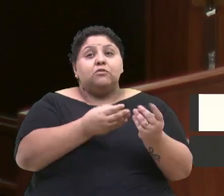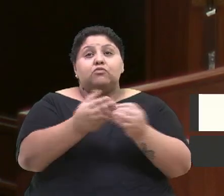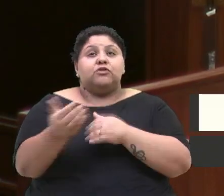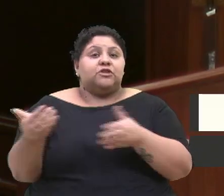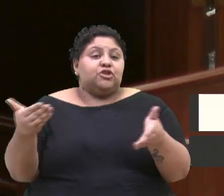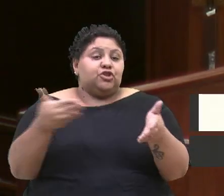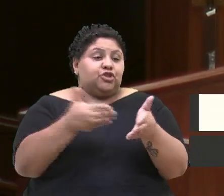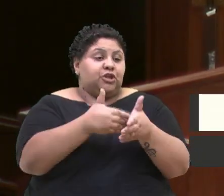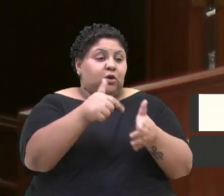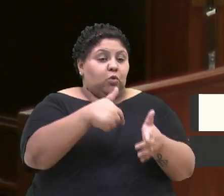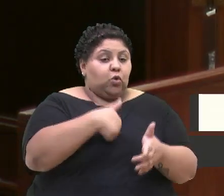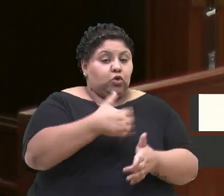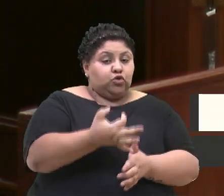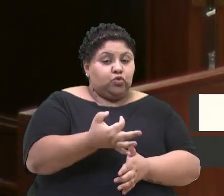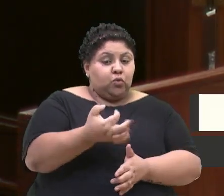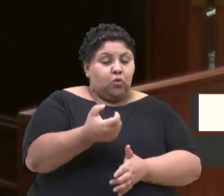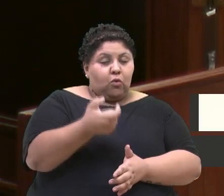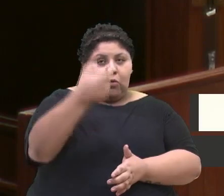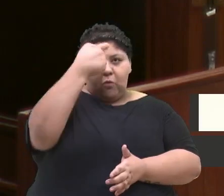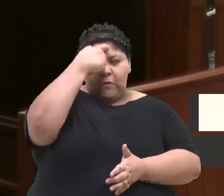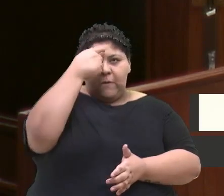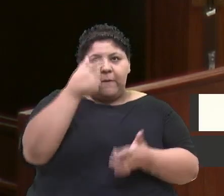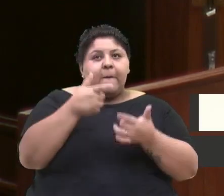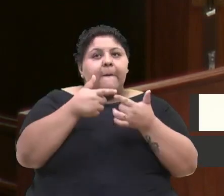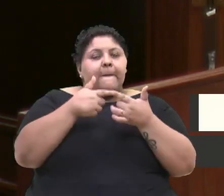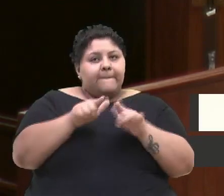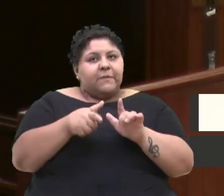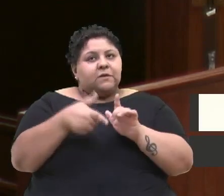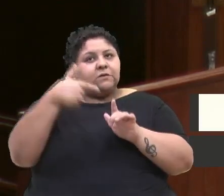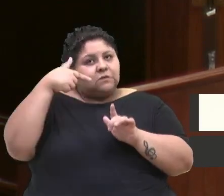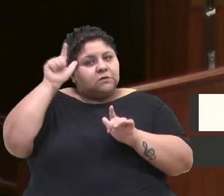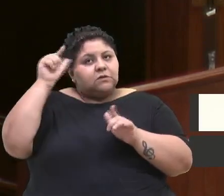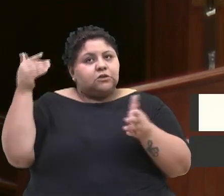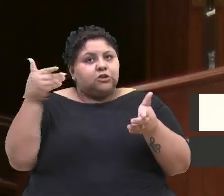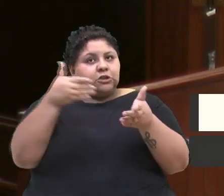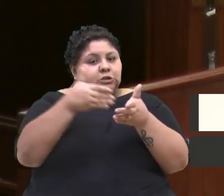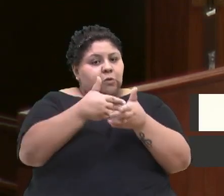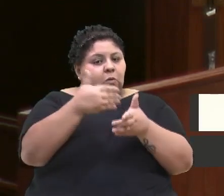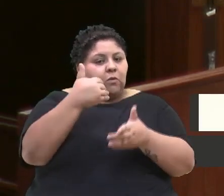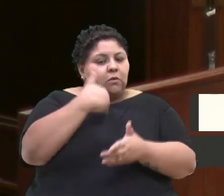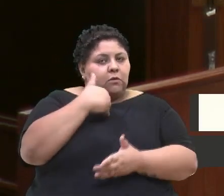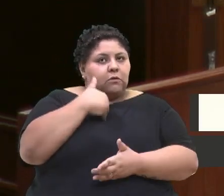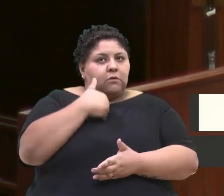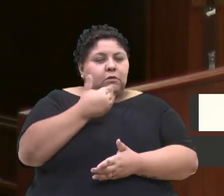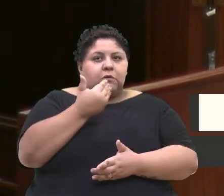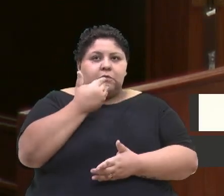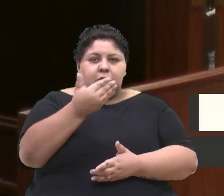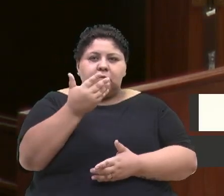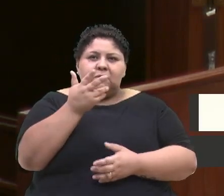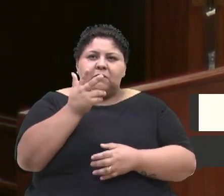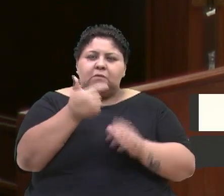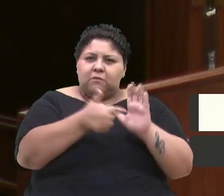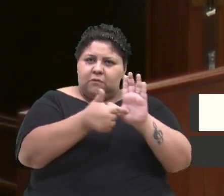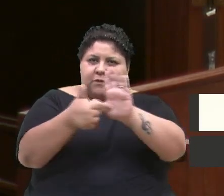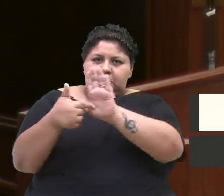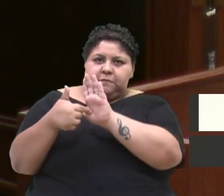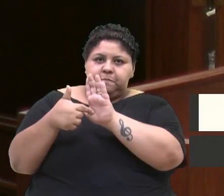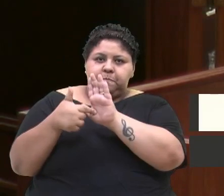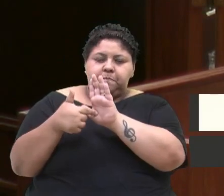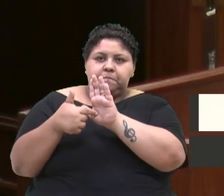nosso conhecimento, mas o caso de ontem, graças ao bom Deus, chegou ao nosso conhecimento, e eu vou pedir para a TV Câmara que mostre aí